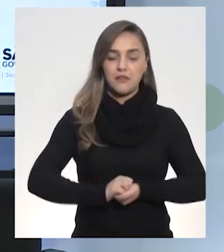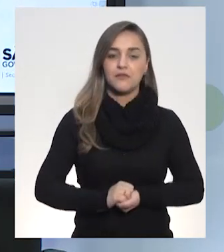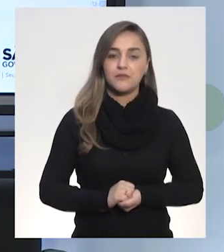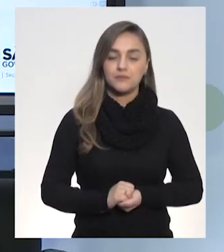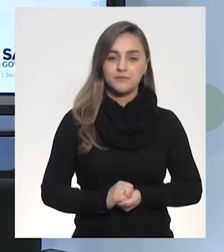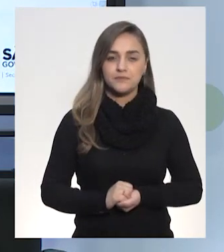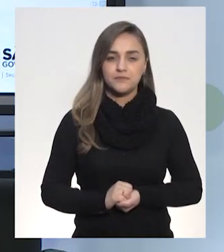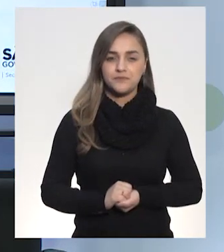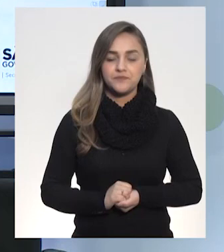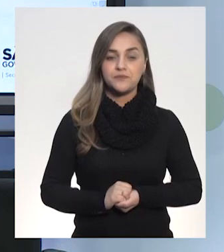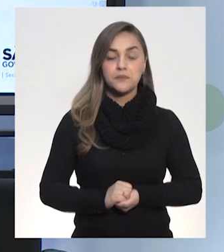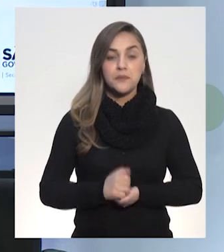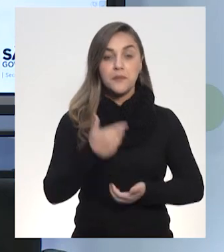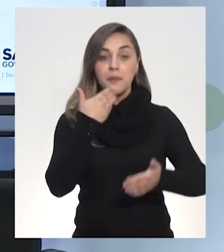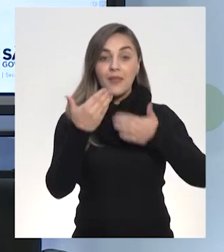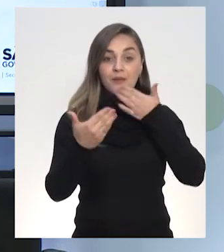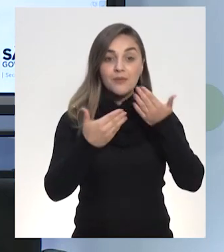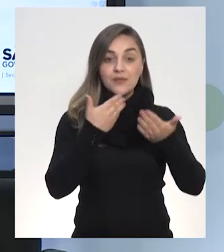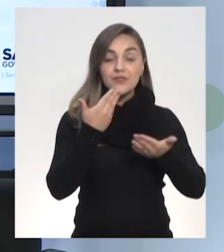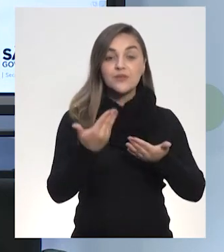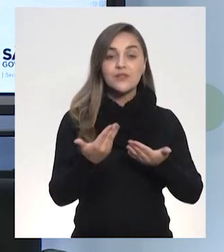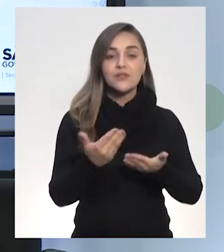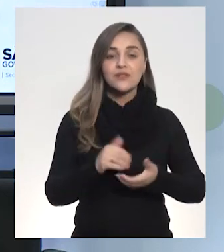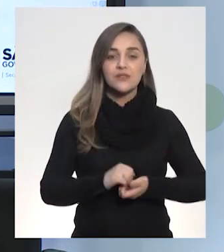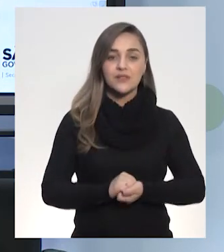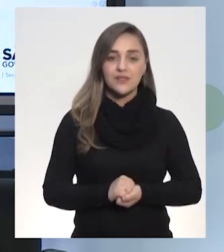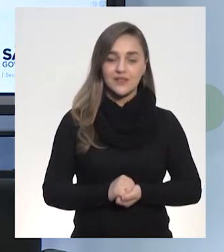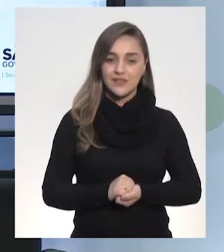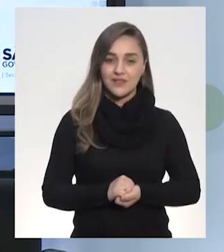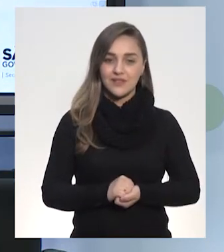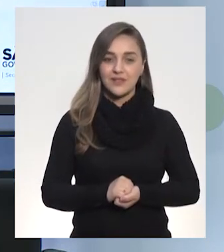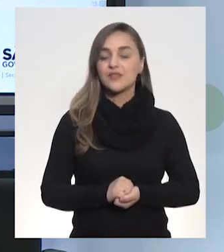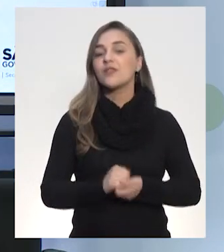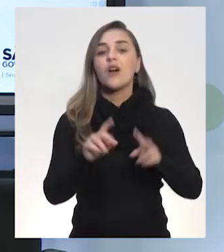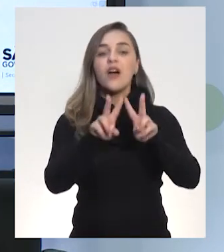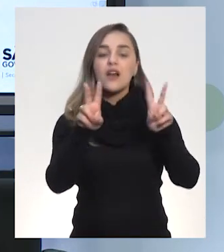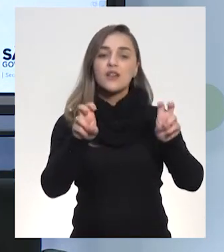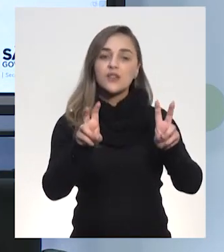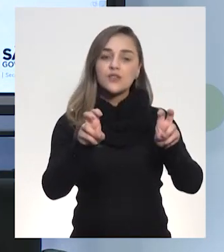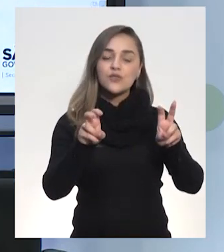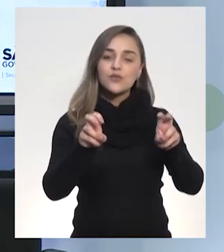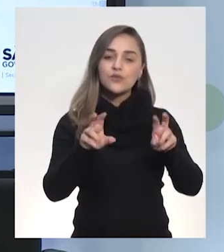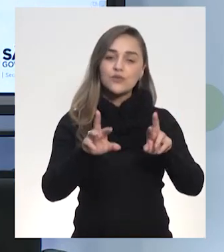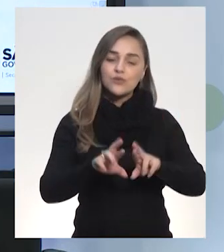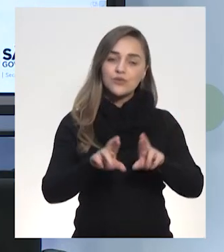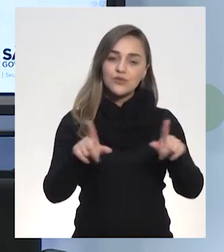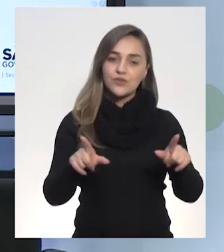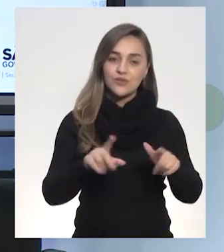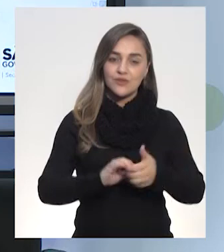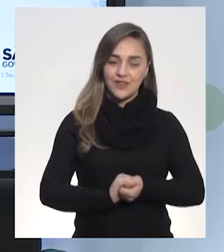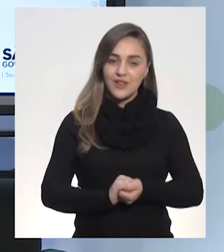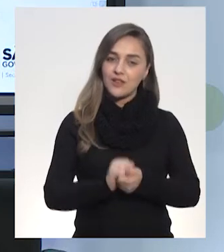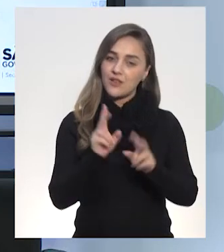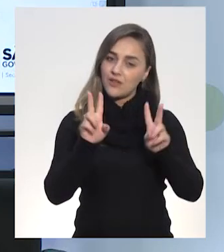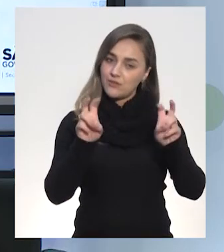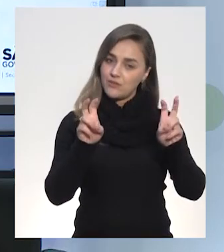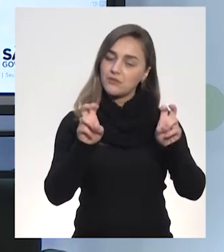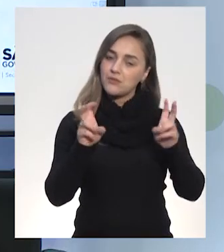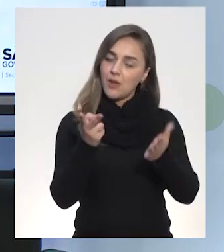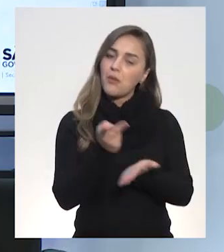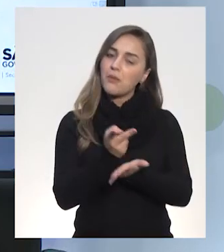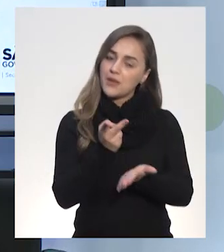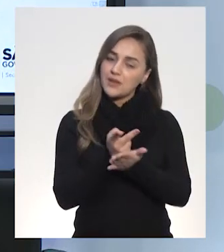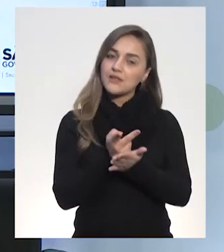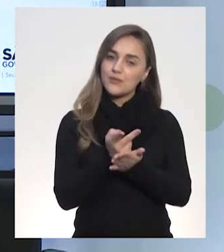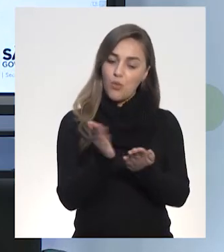O pessoal está pedindo aí para mudar de assunto o tema, a gente vai usar o tema até a gente terminar aí o caderno do aluno, né, que é o